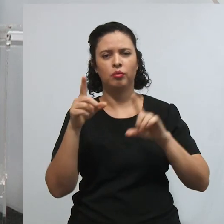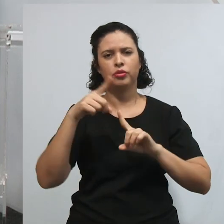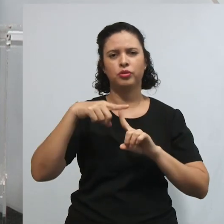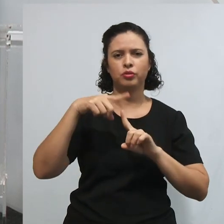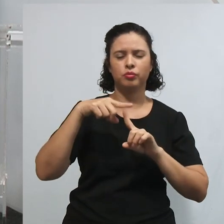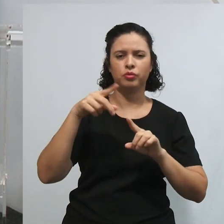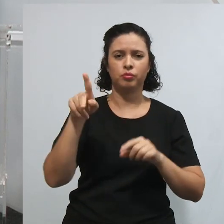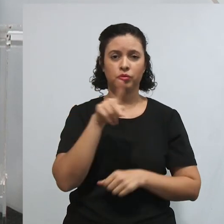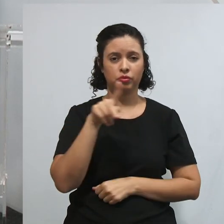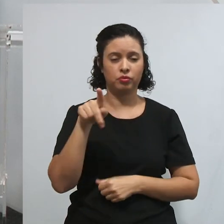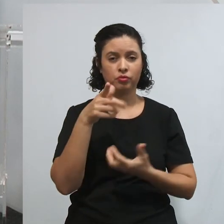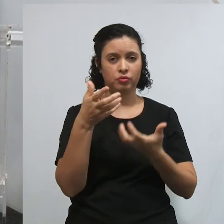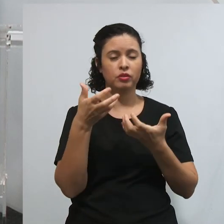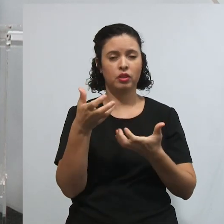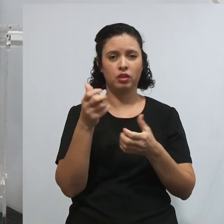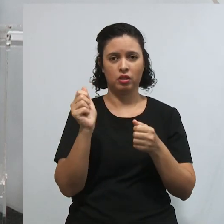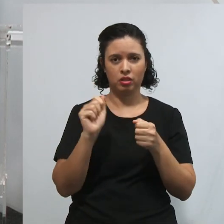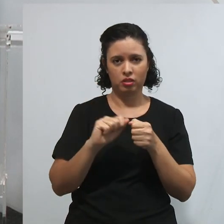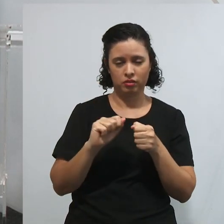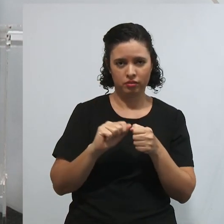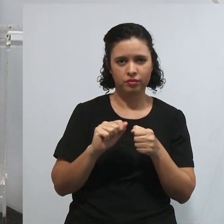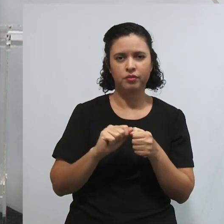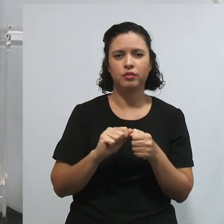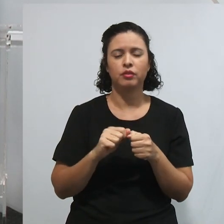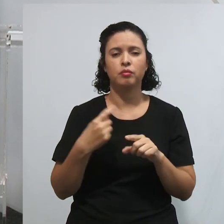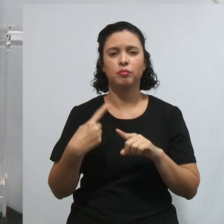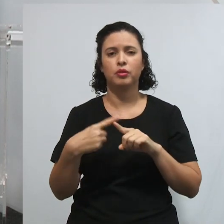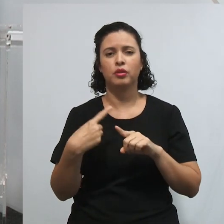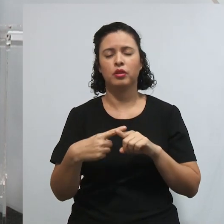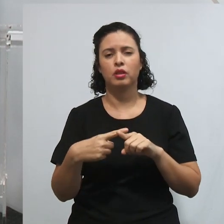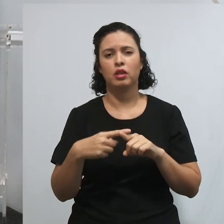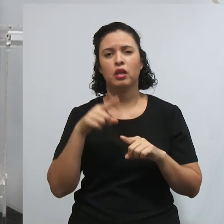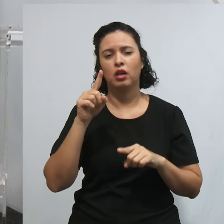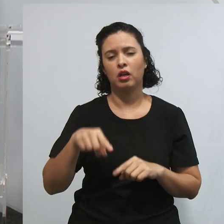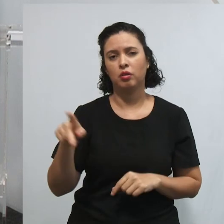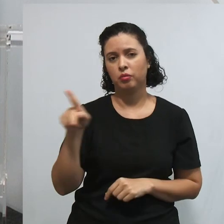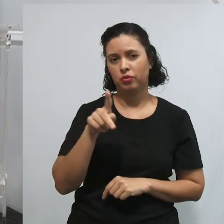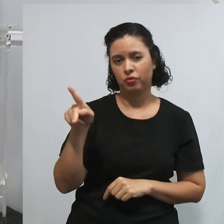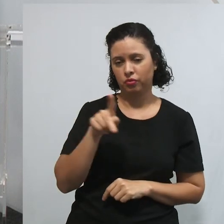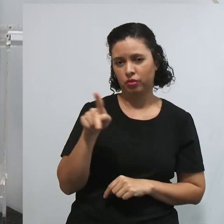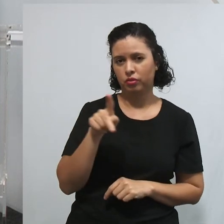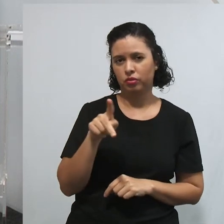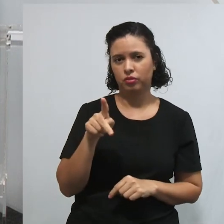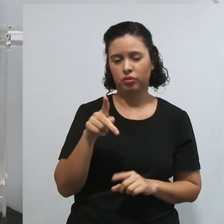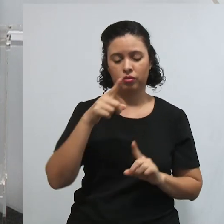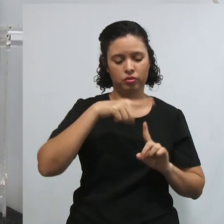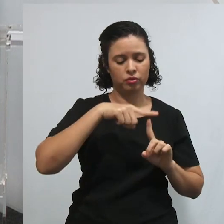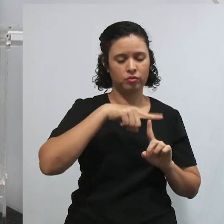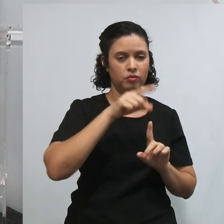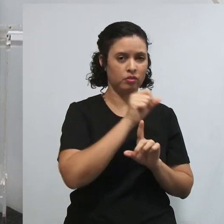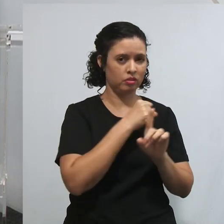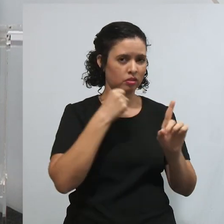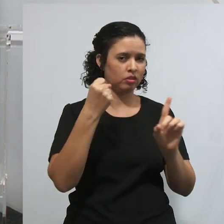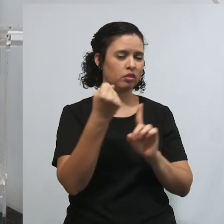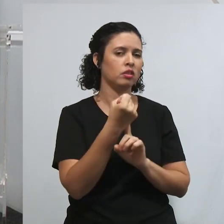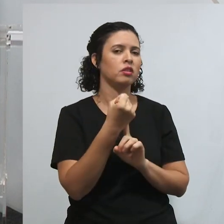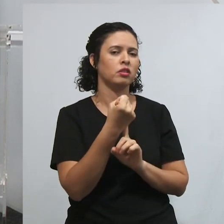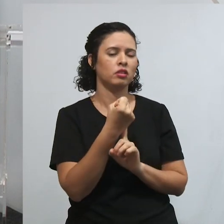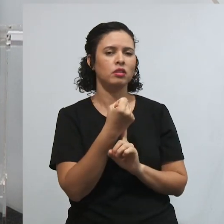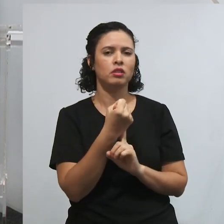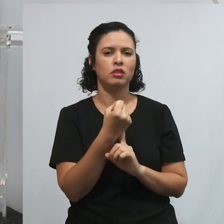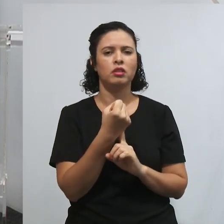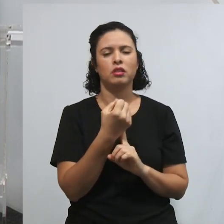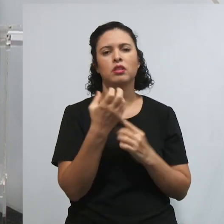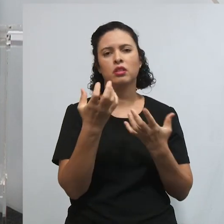de professor que você gostaria de ser, porque o tipo de professor que eu gostaria de ser influencia no tipo de sociedade que eu desejo,